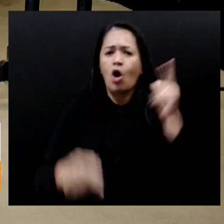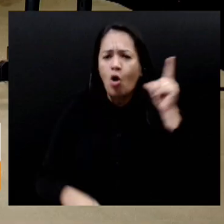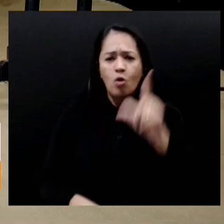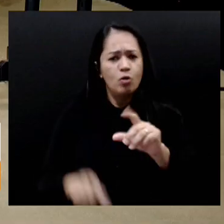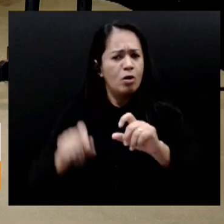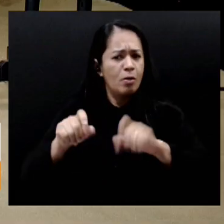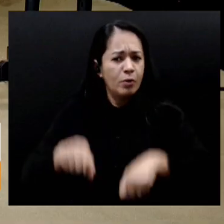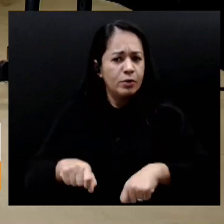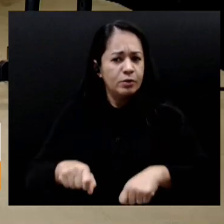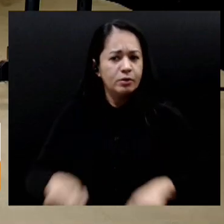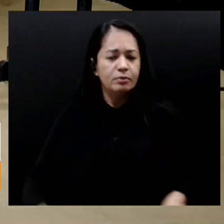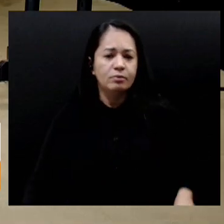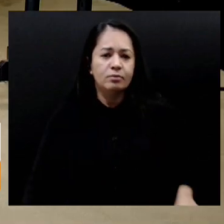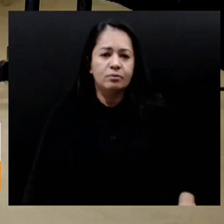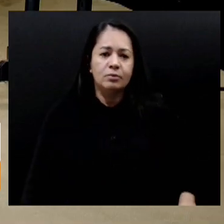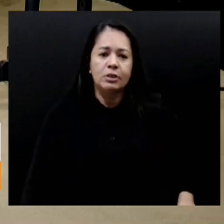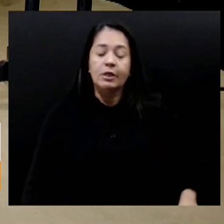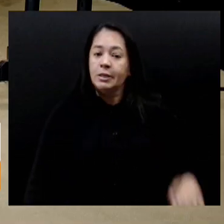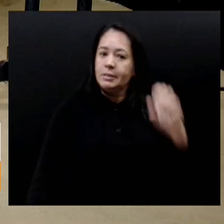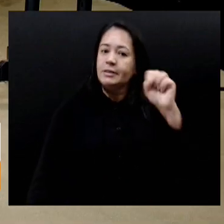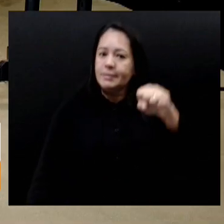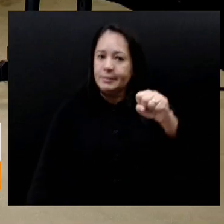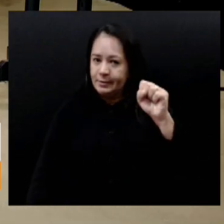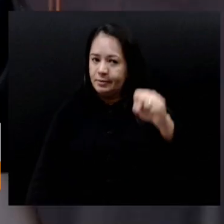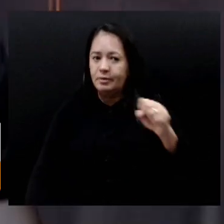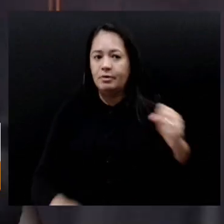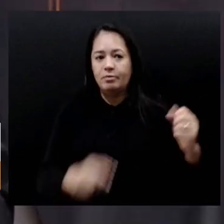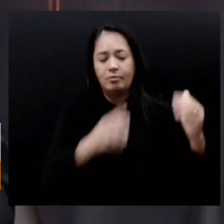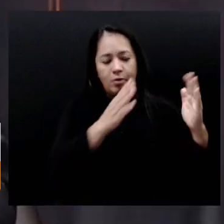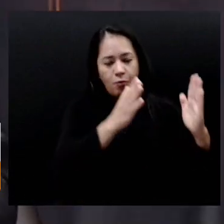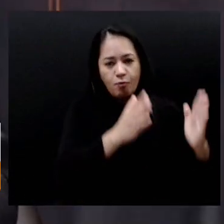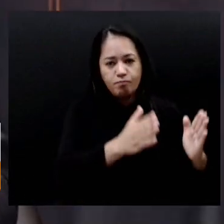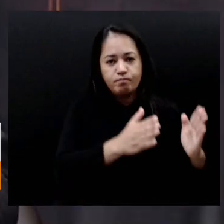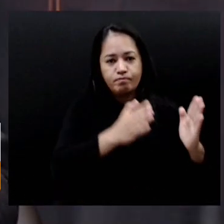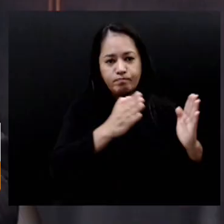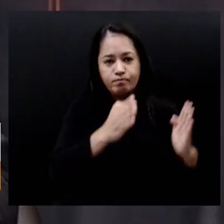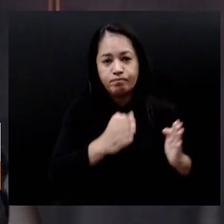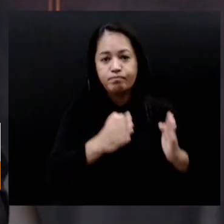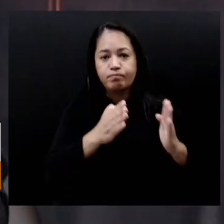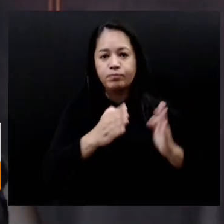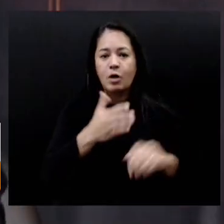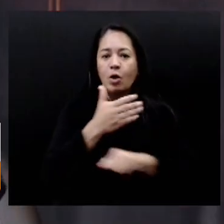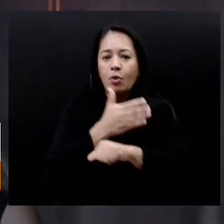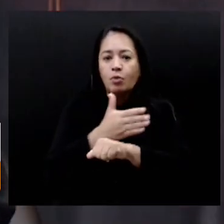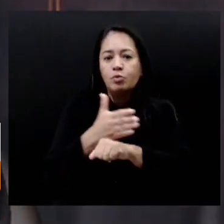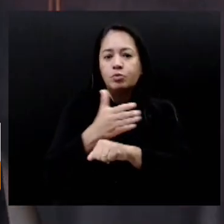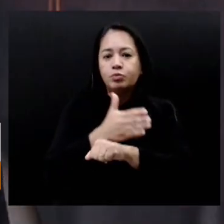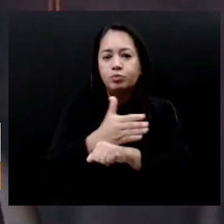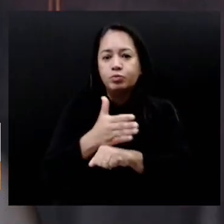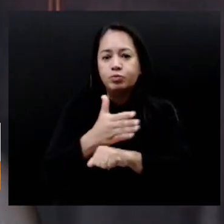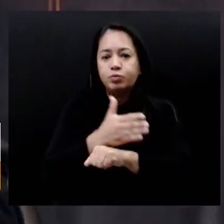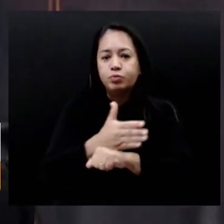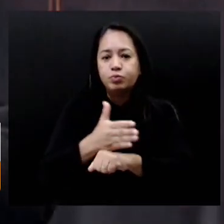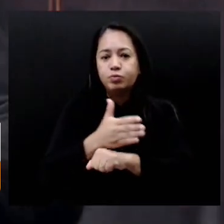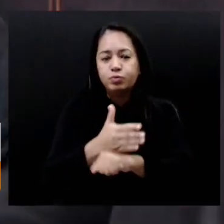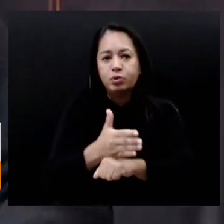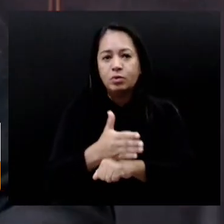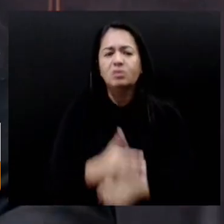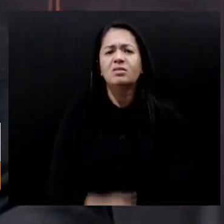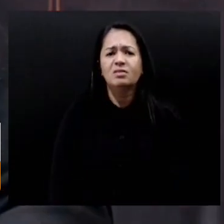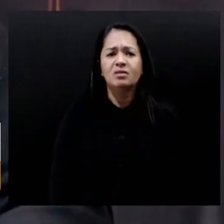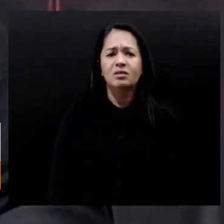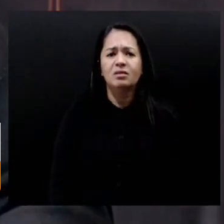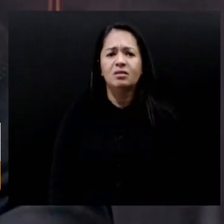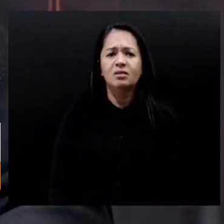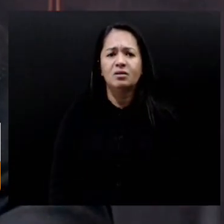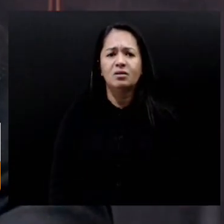Consegue. É um processo, é um exercício, é um treino. Nossa! Mas é possível,